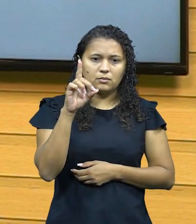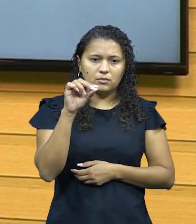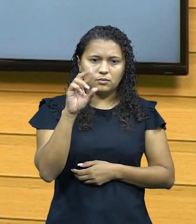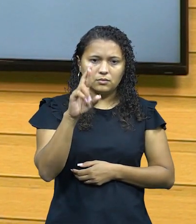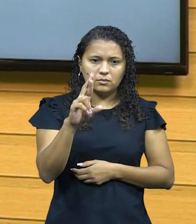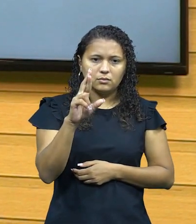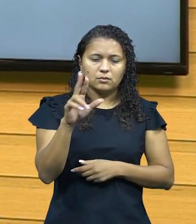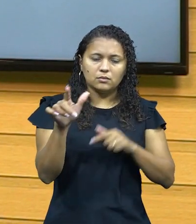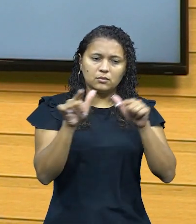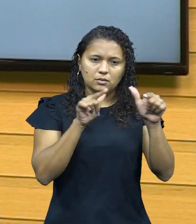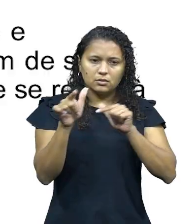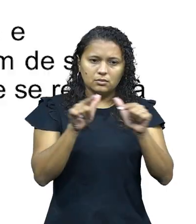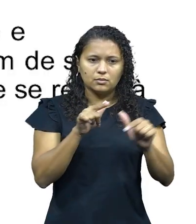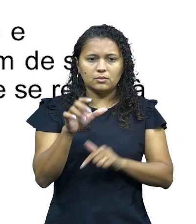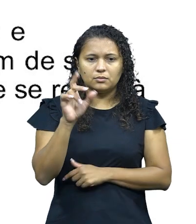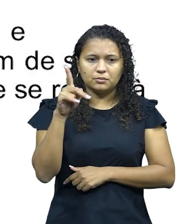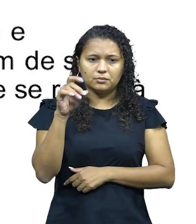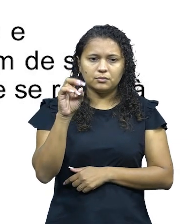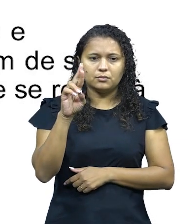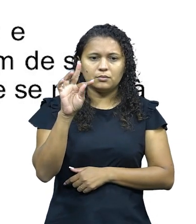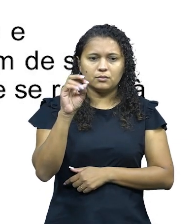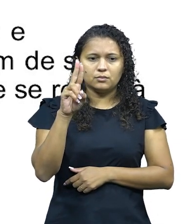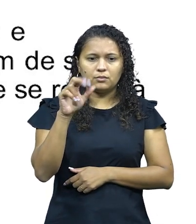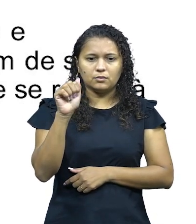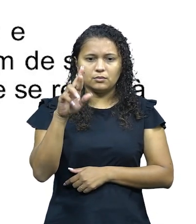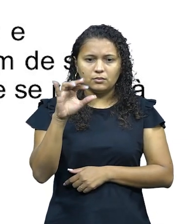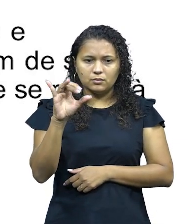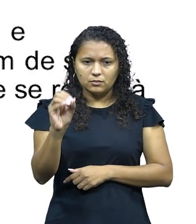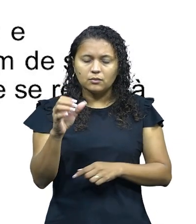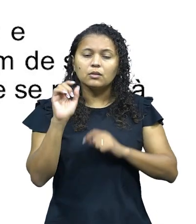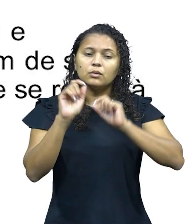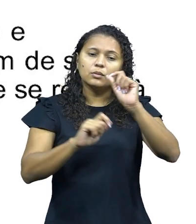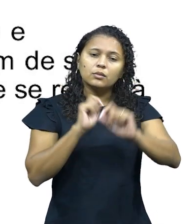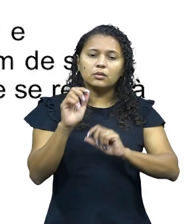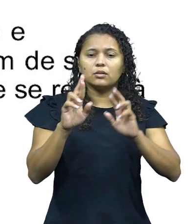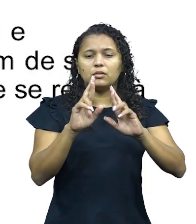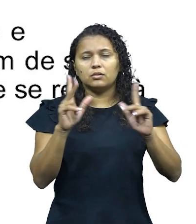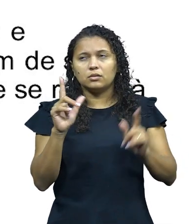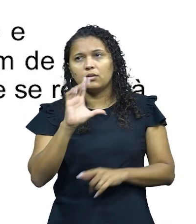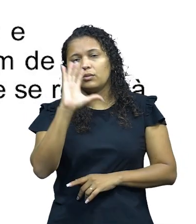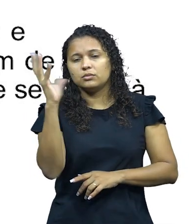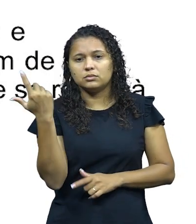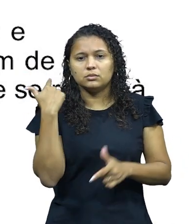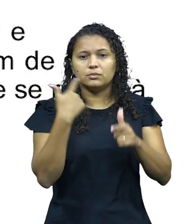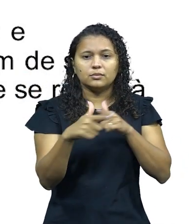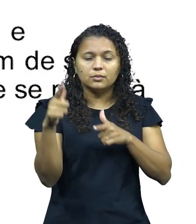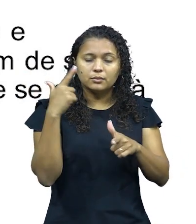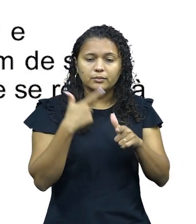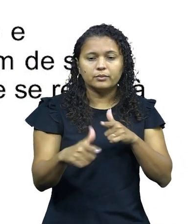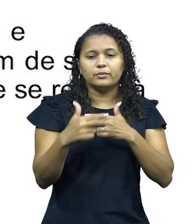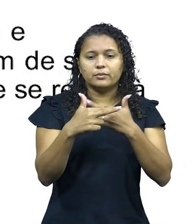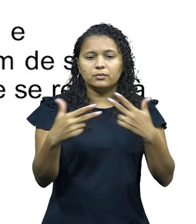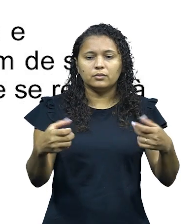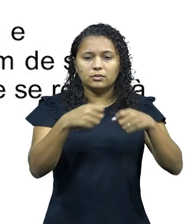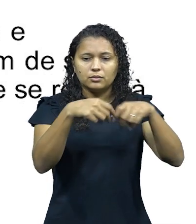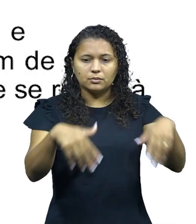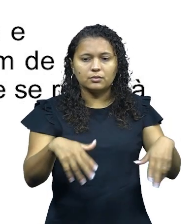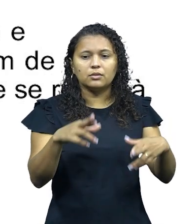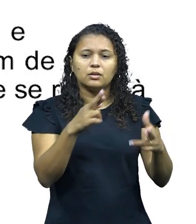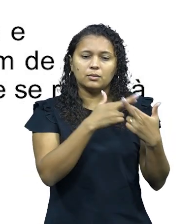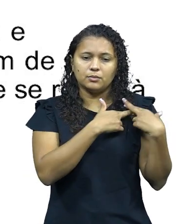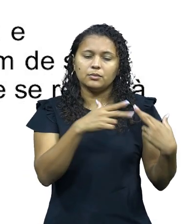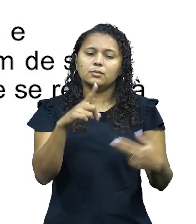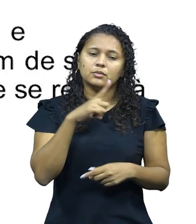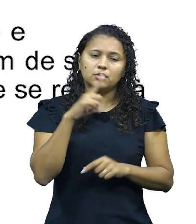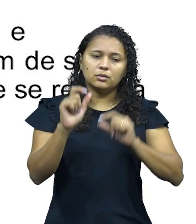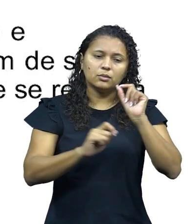né, pelos trabalhadores portuários. Então, o operador portuário, quando ocorrer avarias ou danificações das mercadorias, ele tem